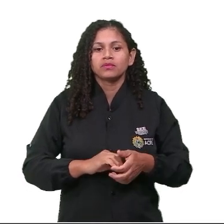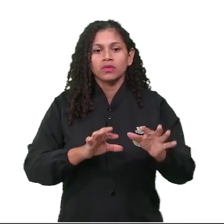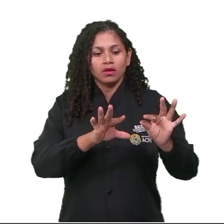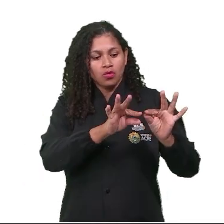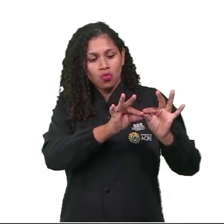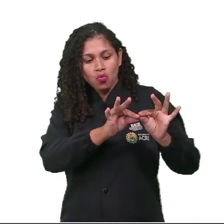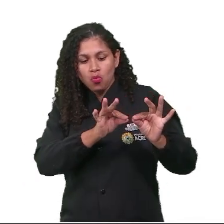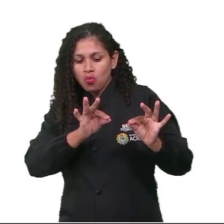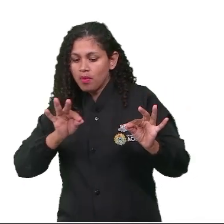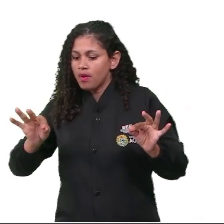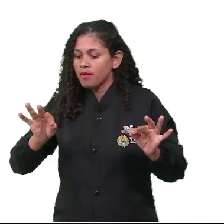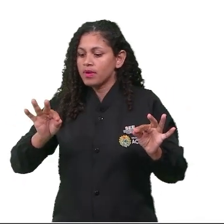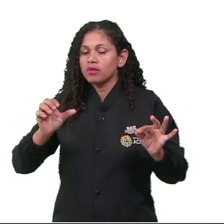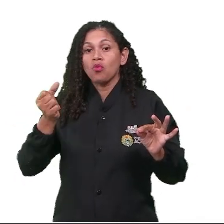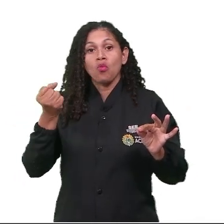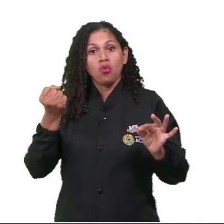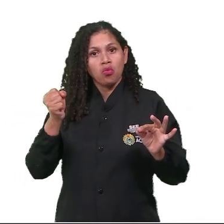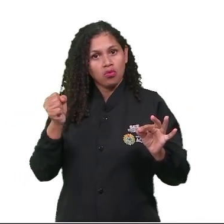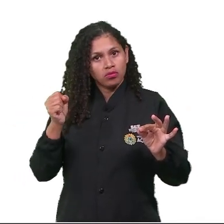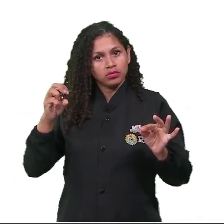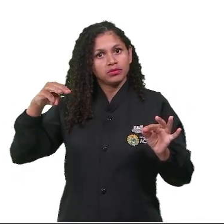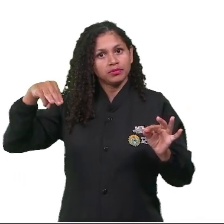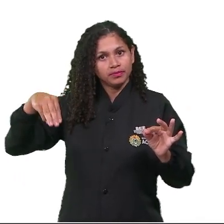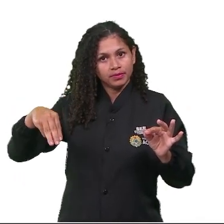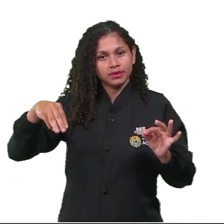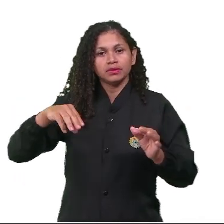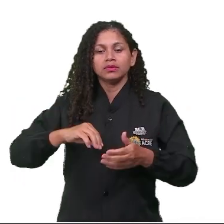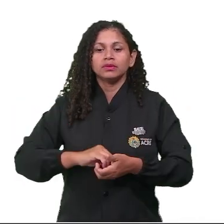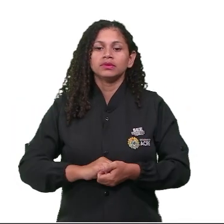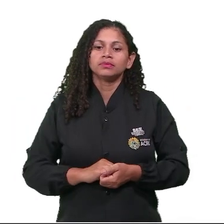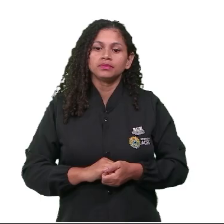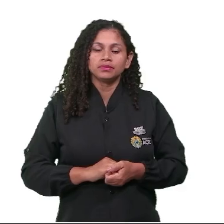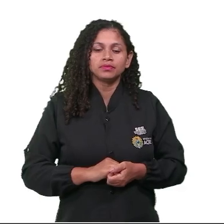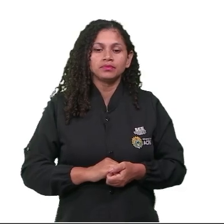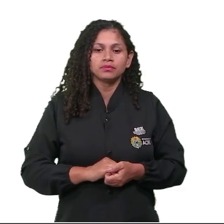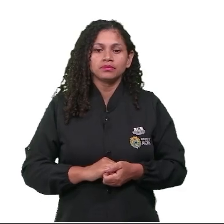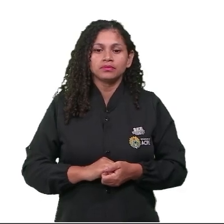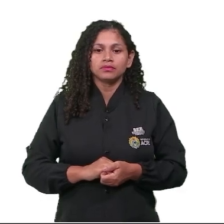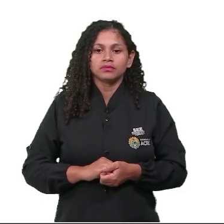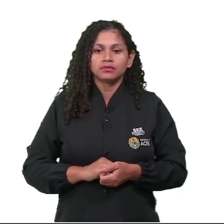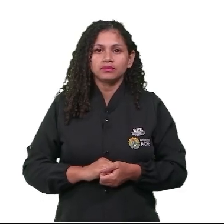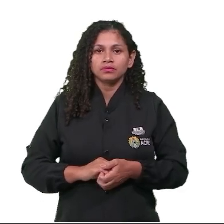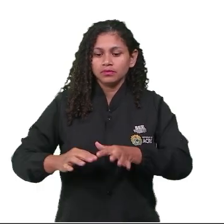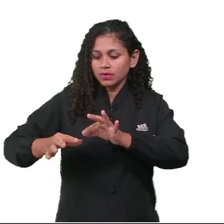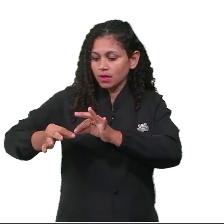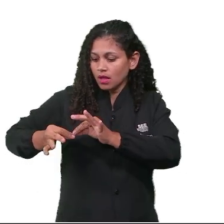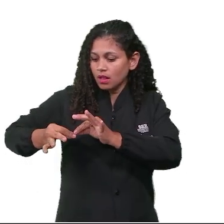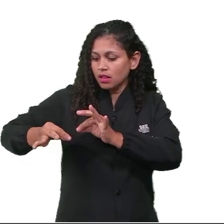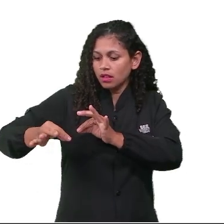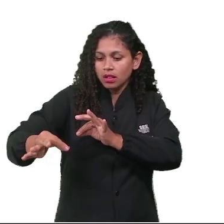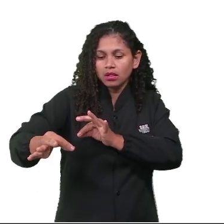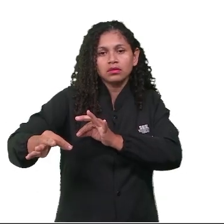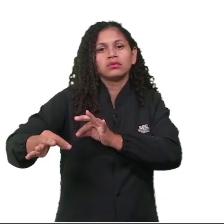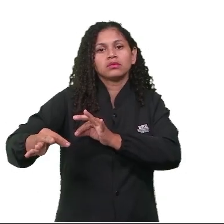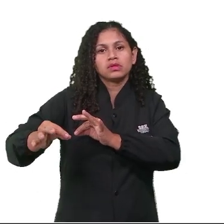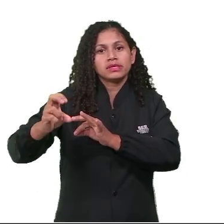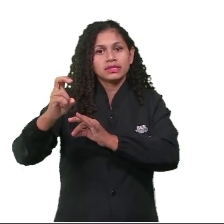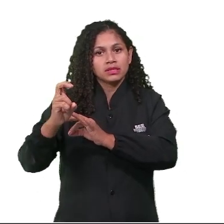8 metros. Vou colocar lá embaixo, ó, 8 metros de comprimento. Aí a largura, 5